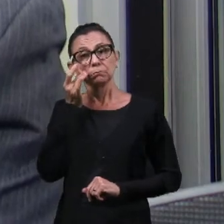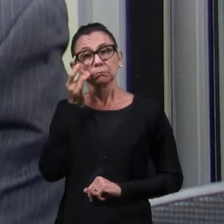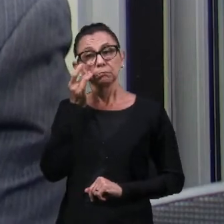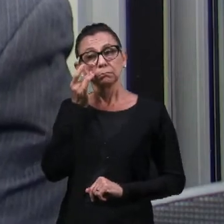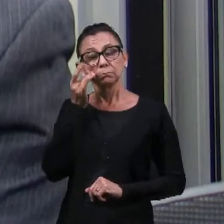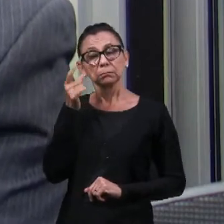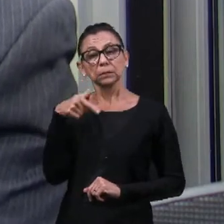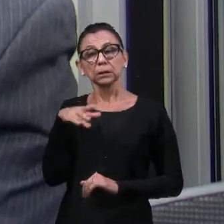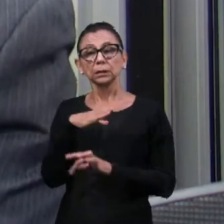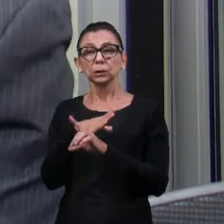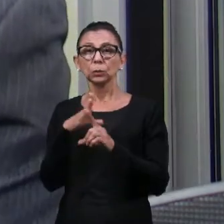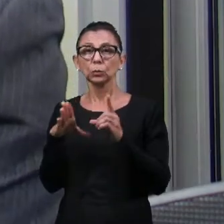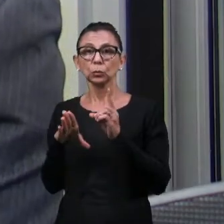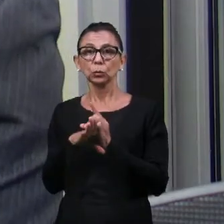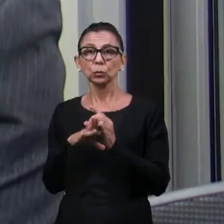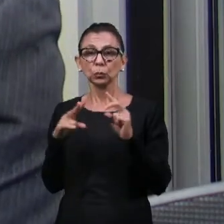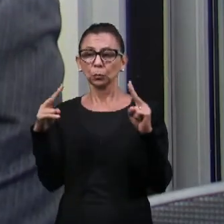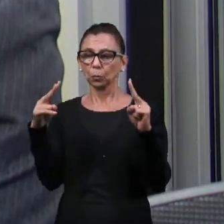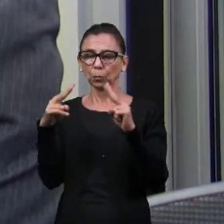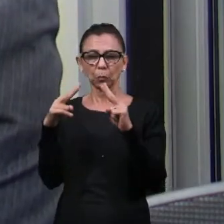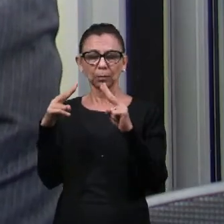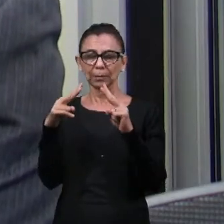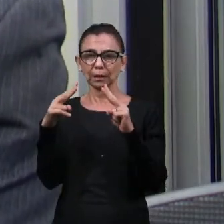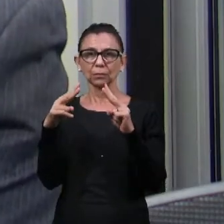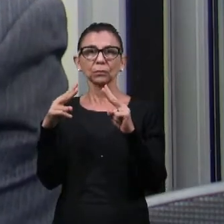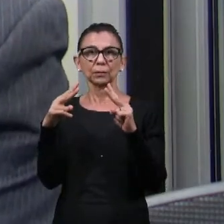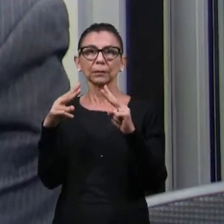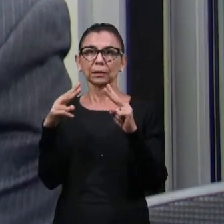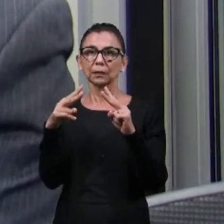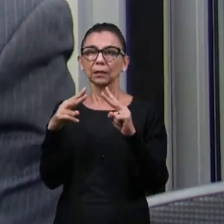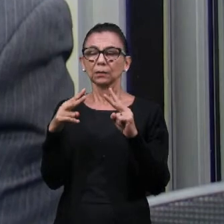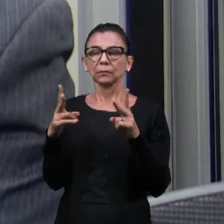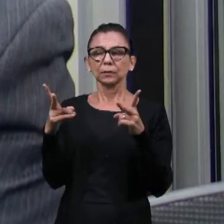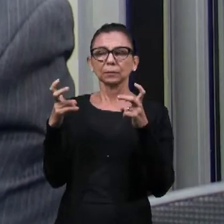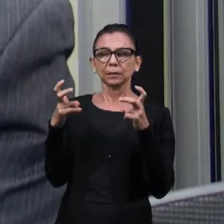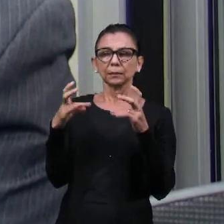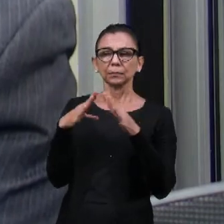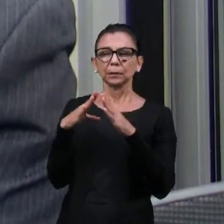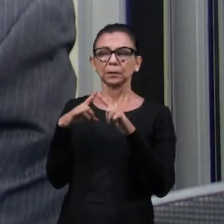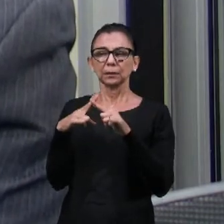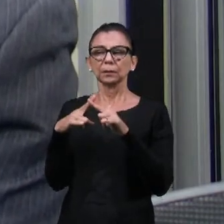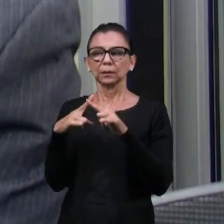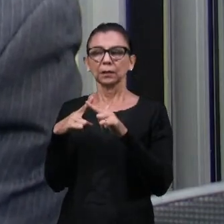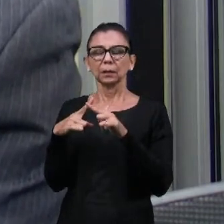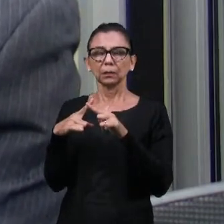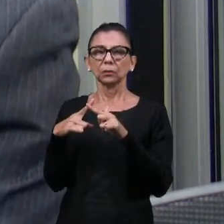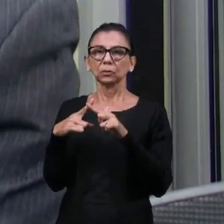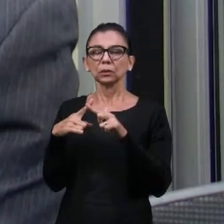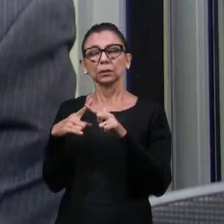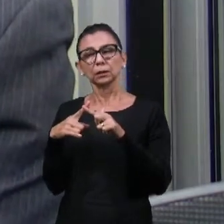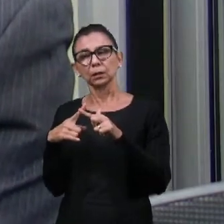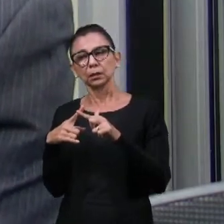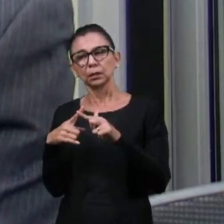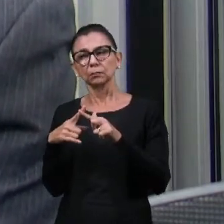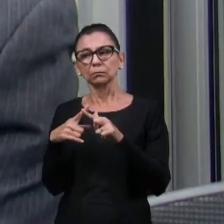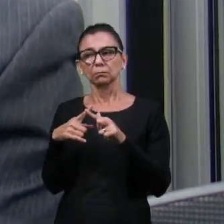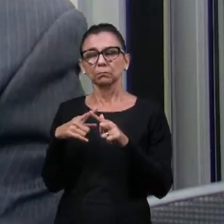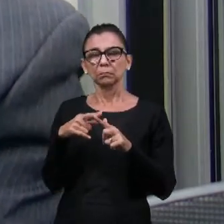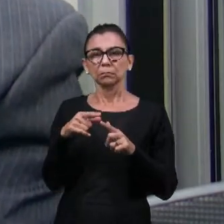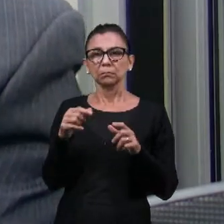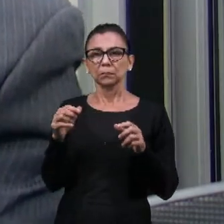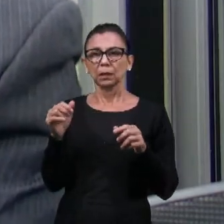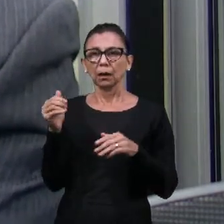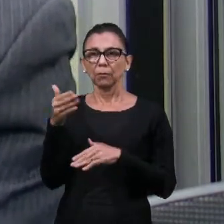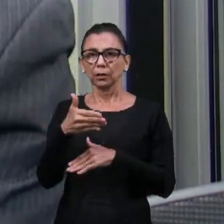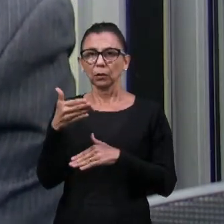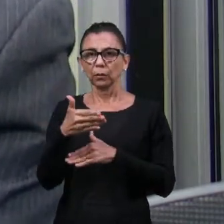pelo olhar você sentia a igreja, percebia a igreja diariamente. Um dia tem menos pessoas, um dia tem mais, o que está